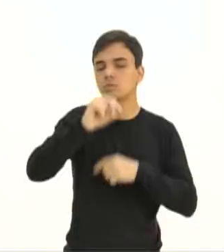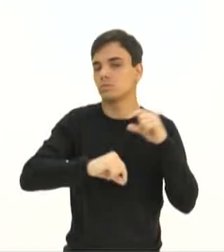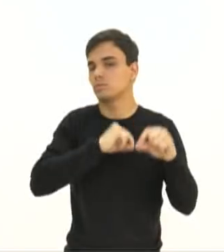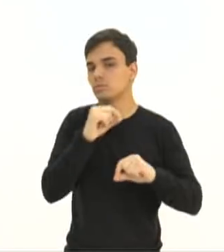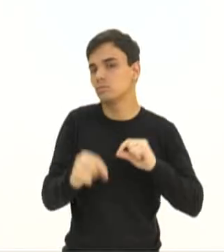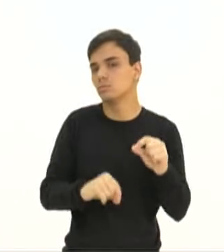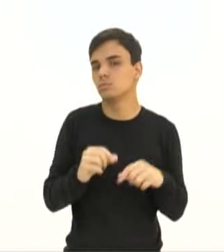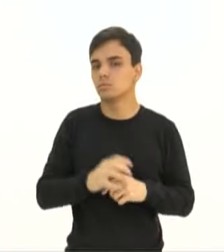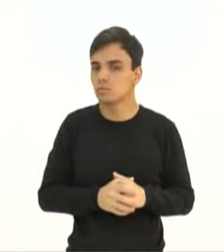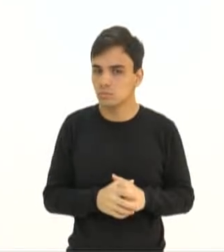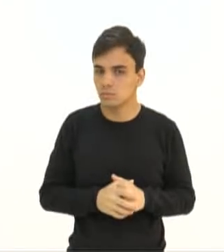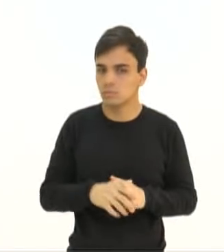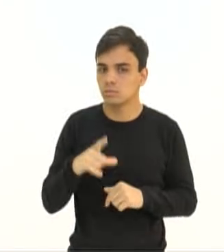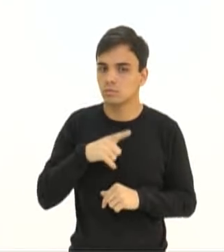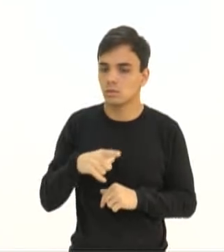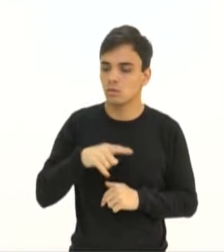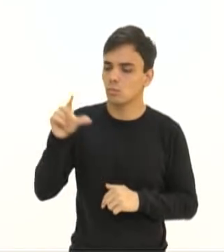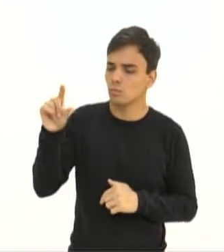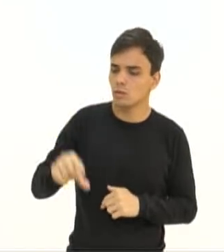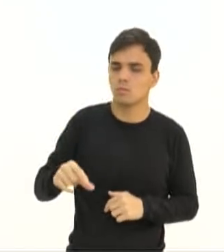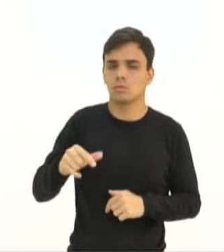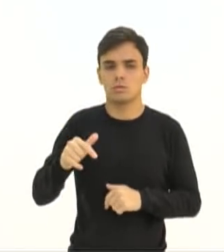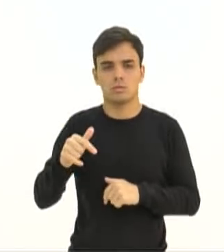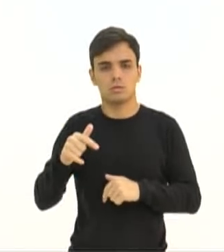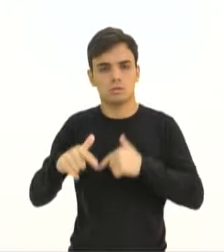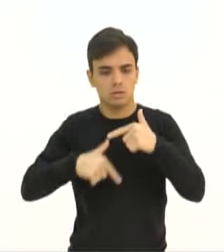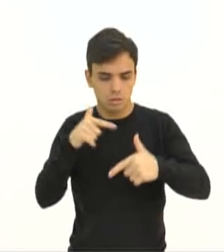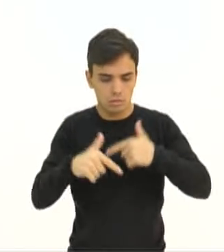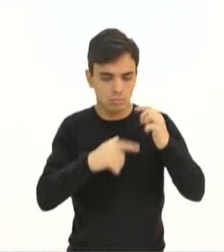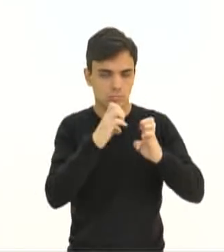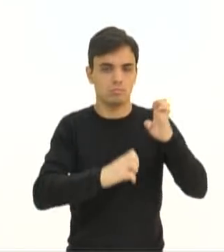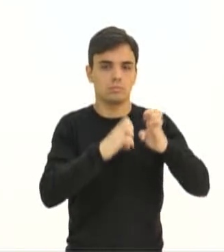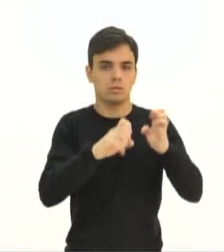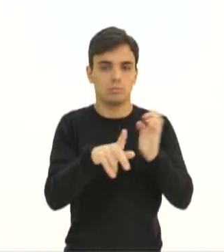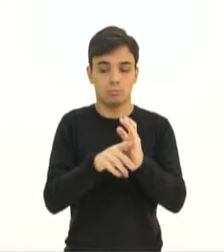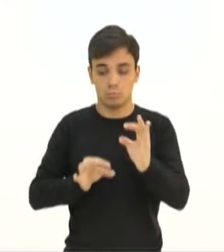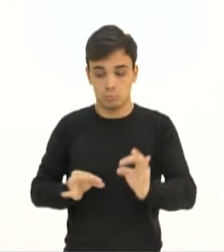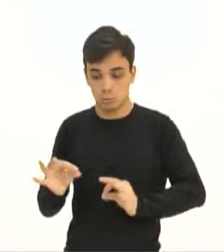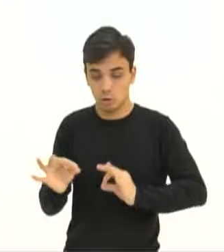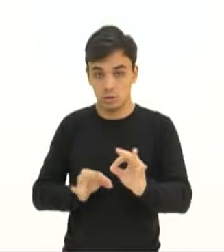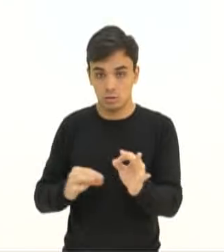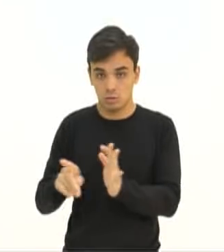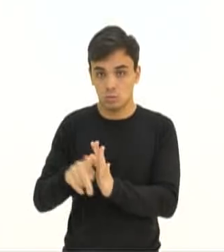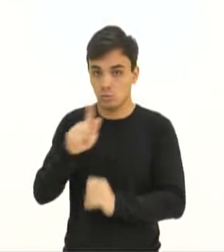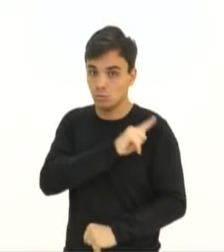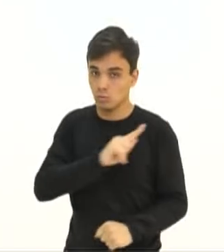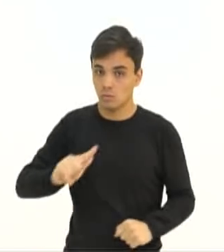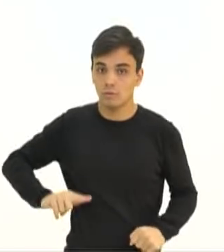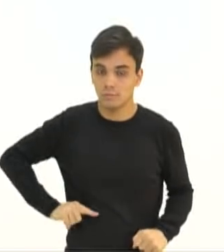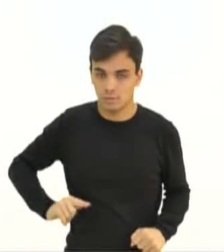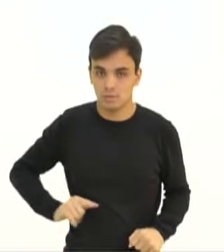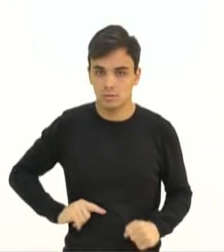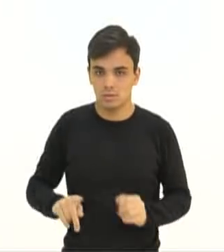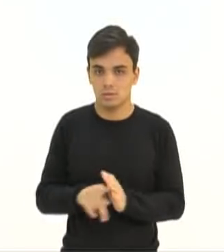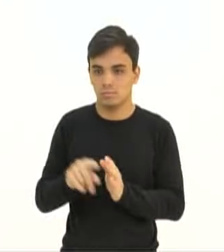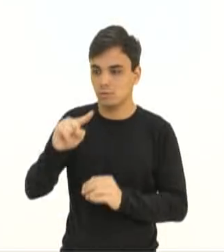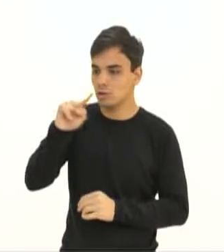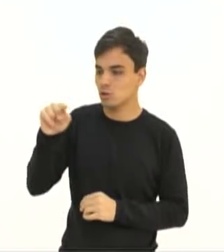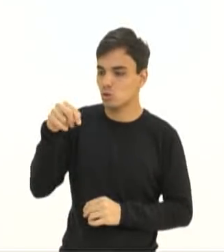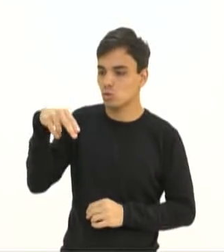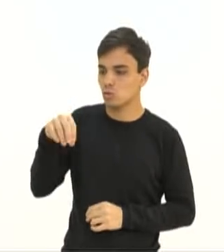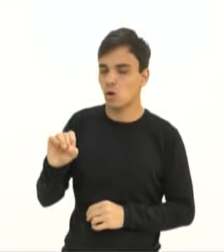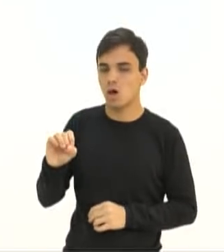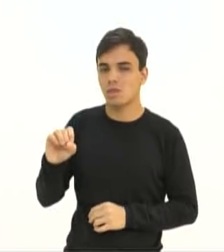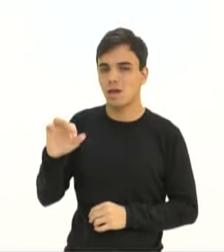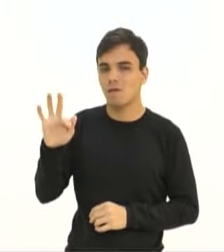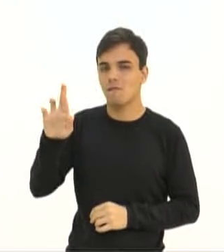que tivesse o mínimo de industrialização? Projetos do governo com a instalação ali da Zona Franca de Manaus, que é